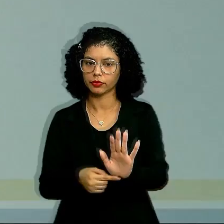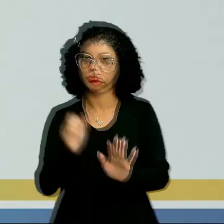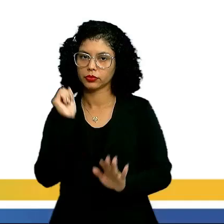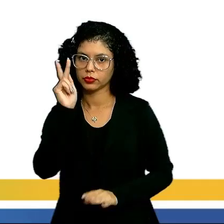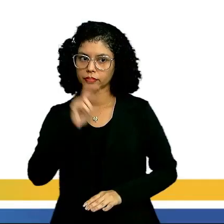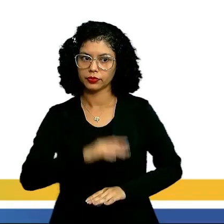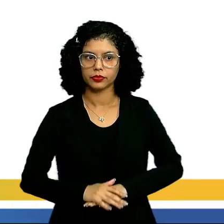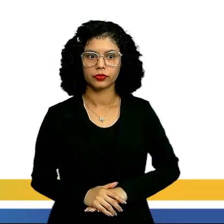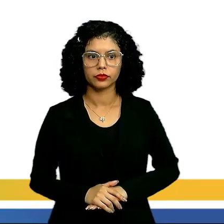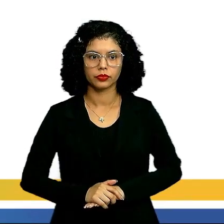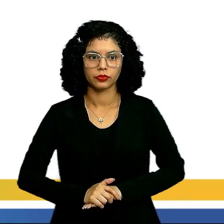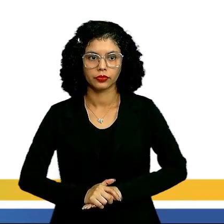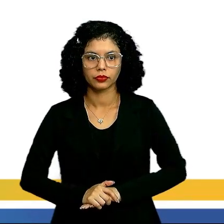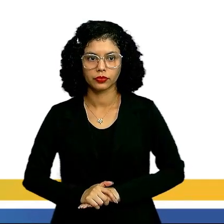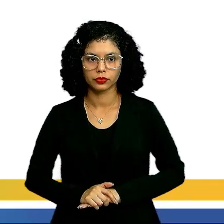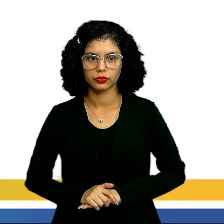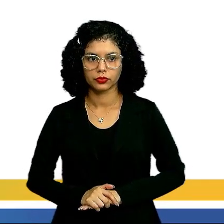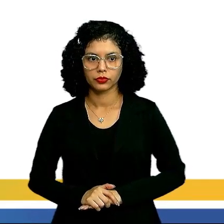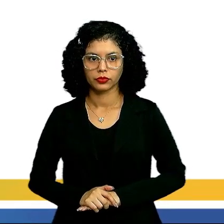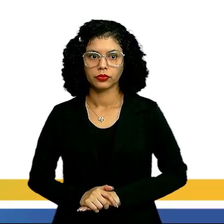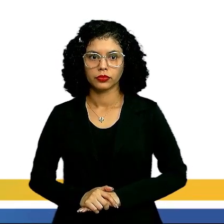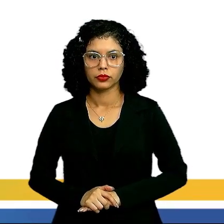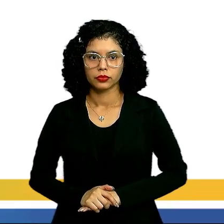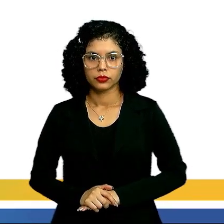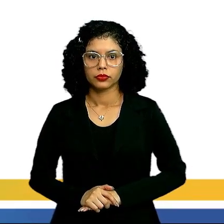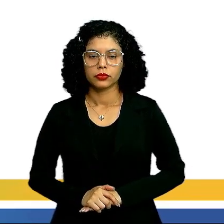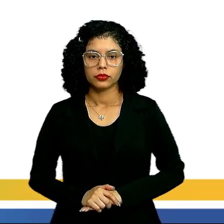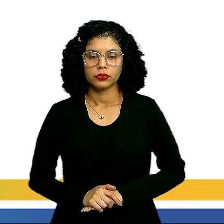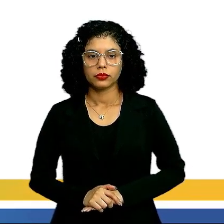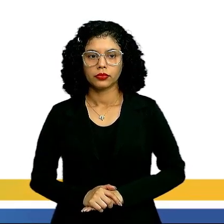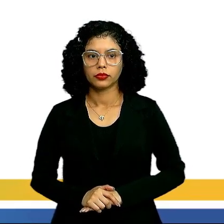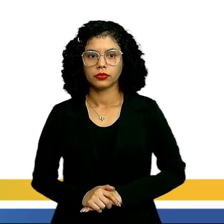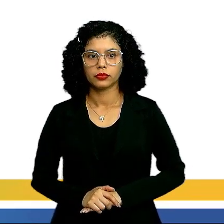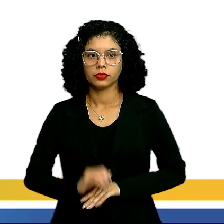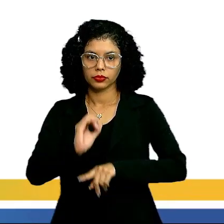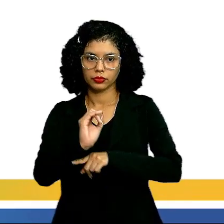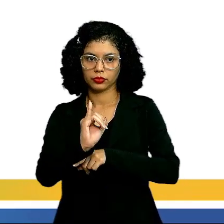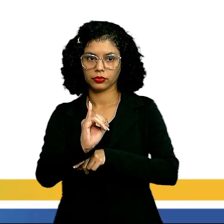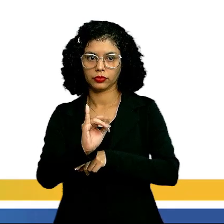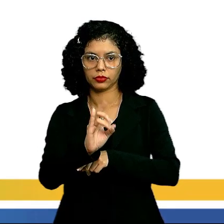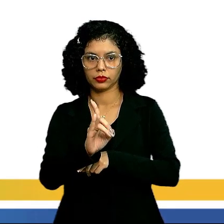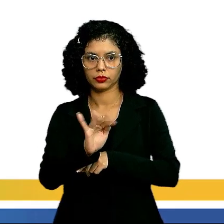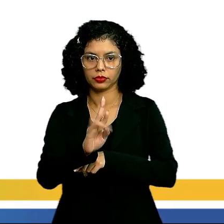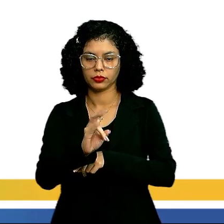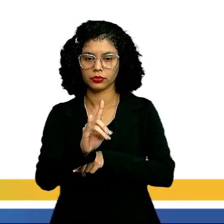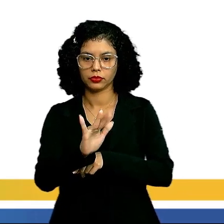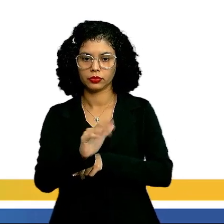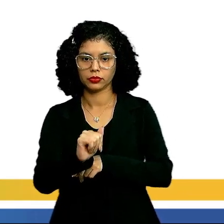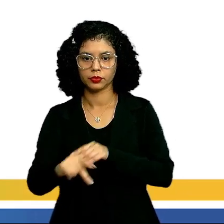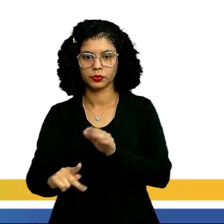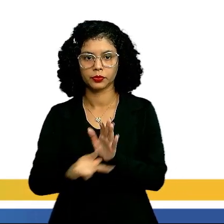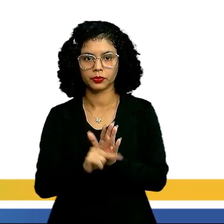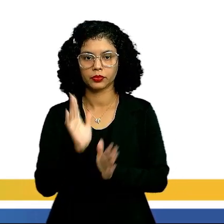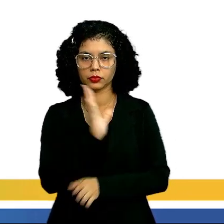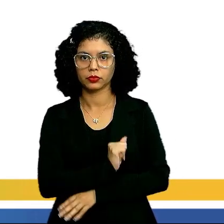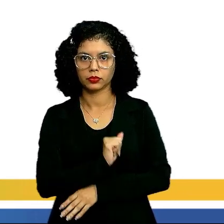representadas, tá bom? A outra questão aqui é essa idealização absoluta do amor e da morte.